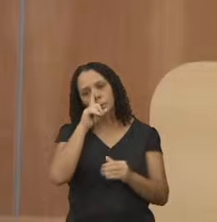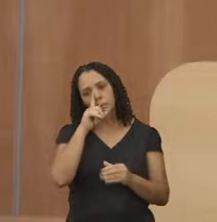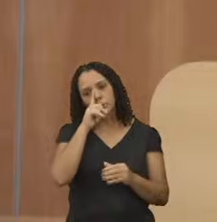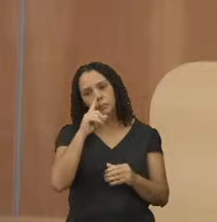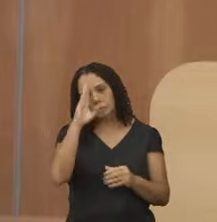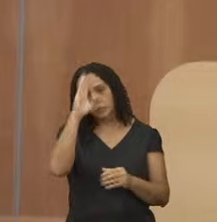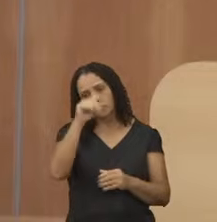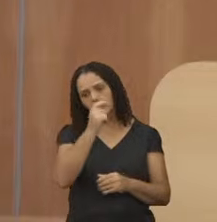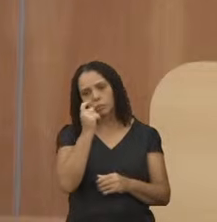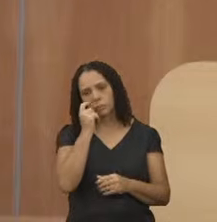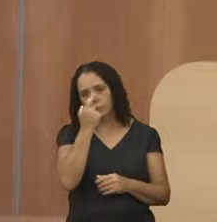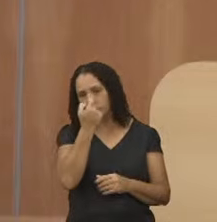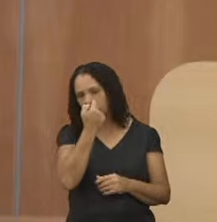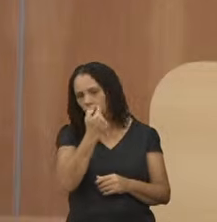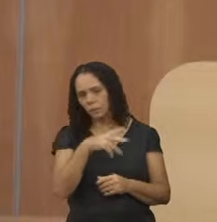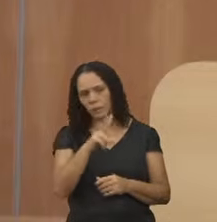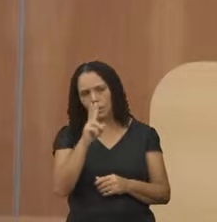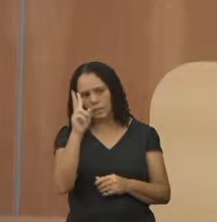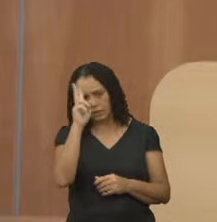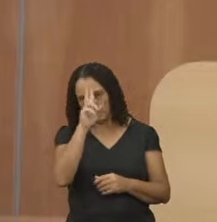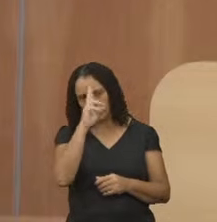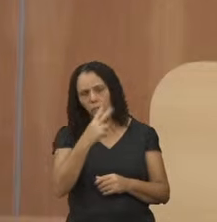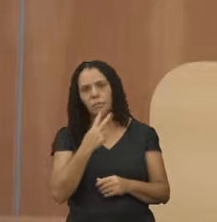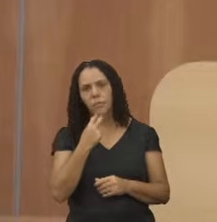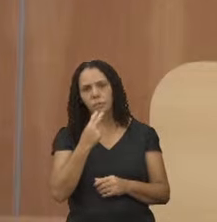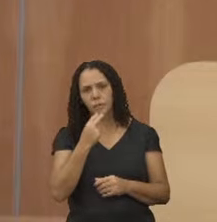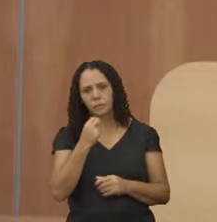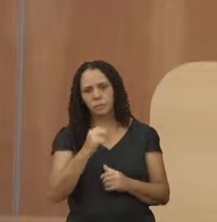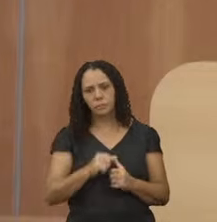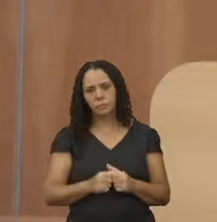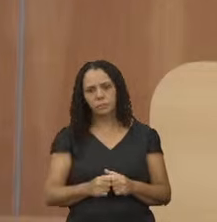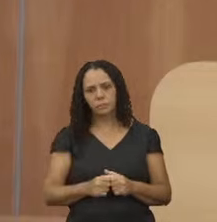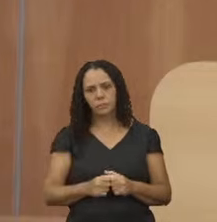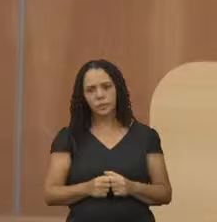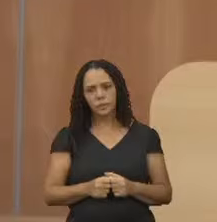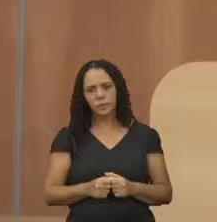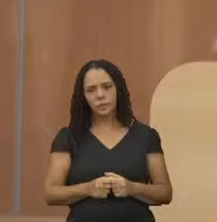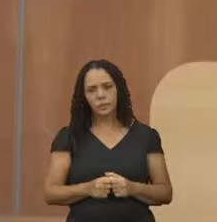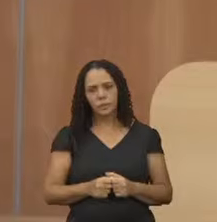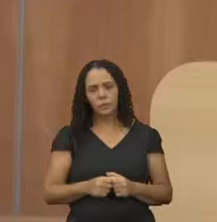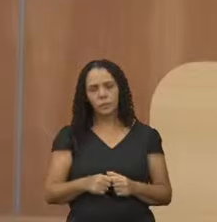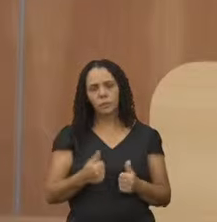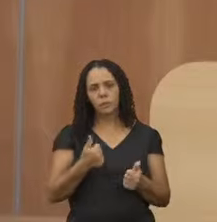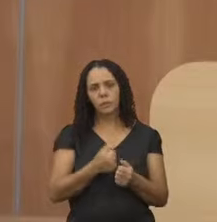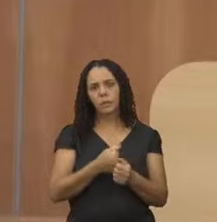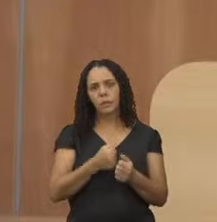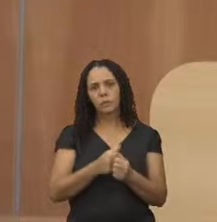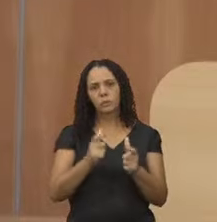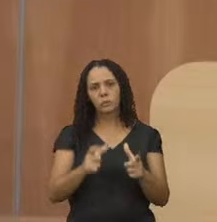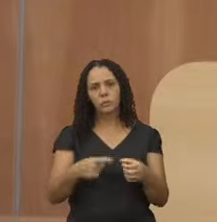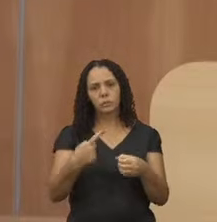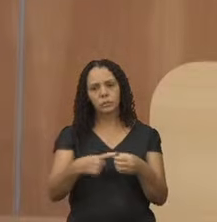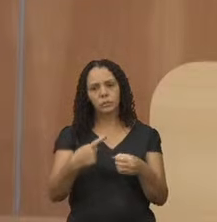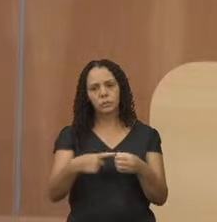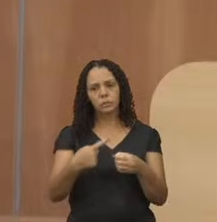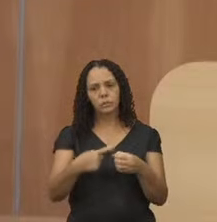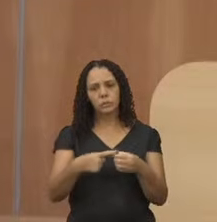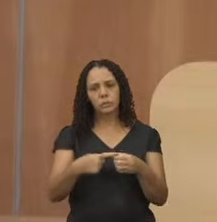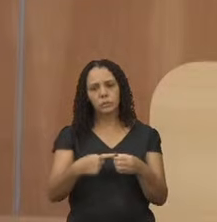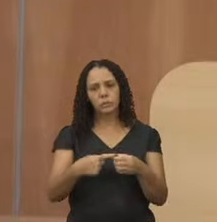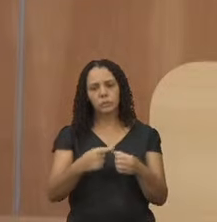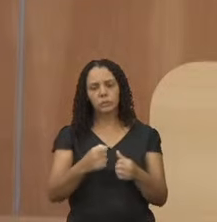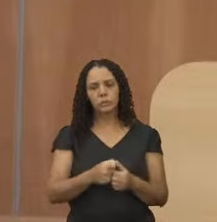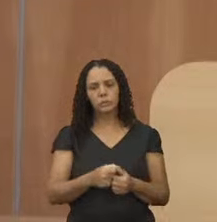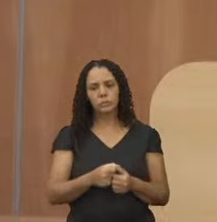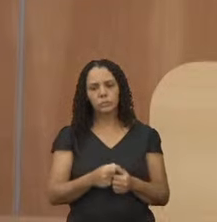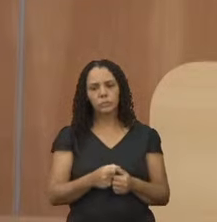lá no posto, né, Valmir? Lembra? Pessoal que fica... e na área do posto também foi retirada as pessoas que ficavam por lá,